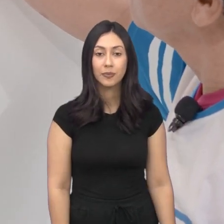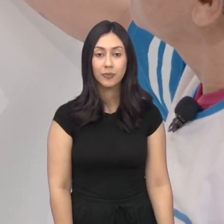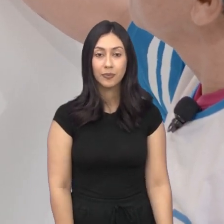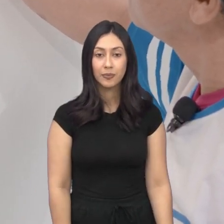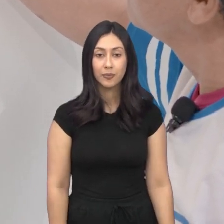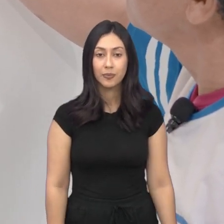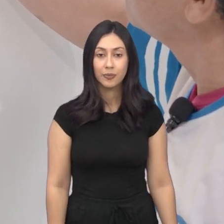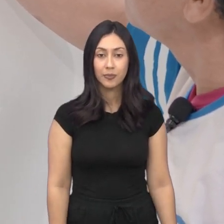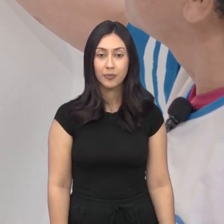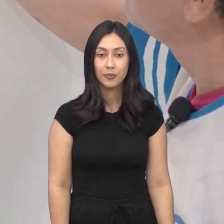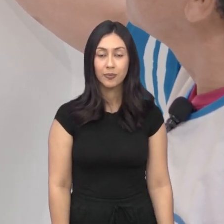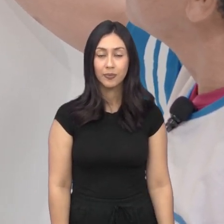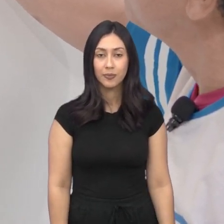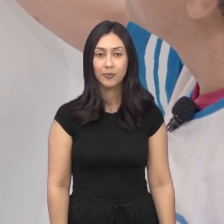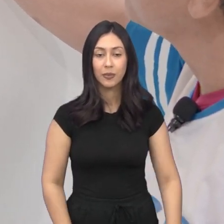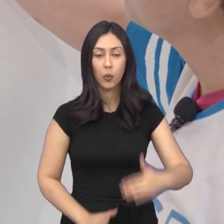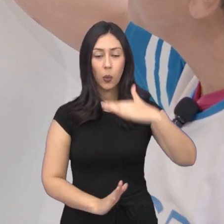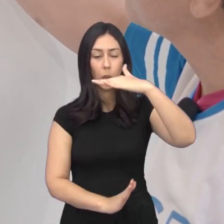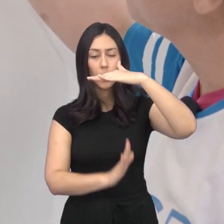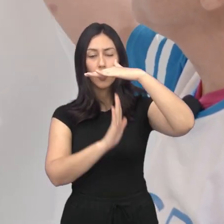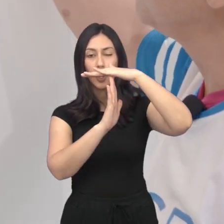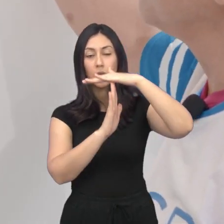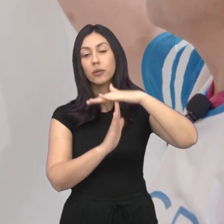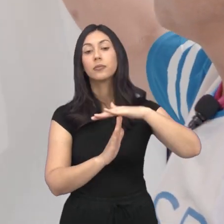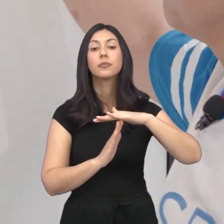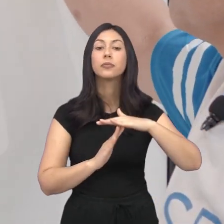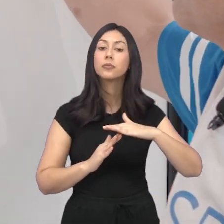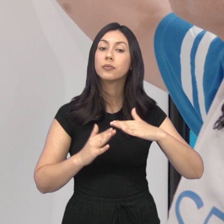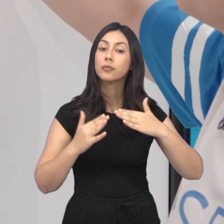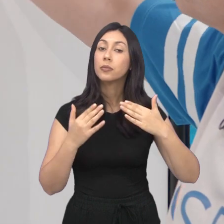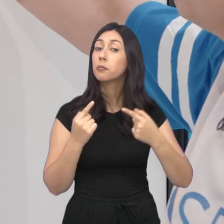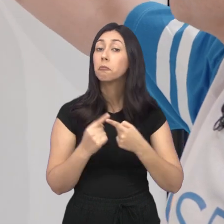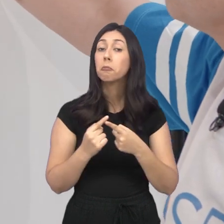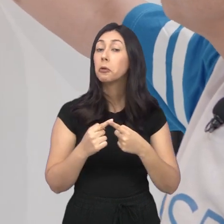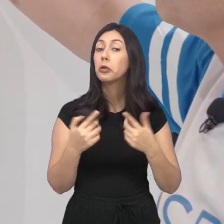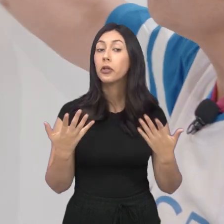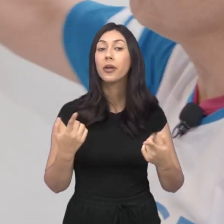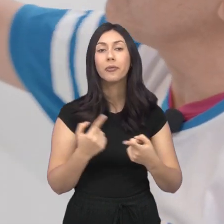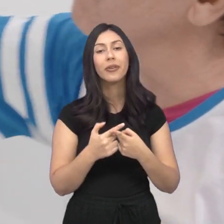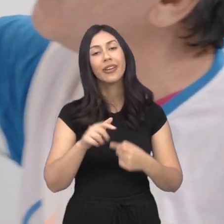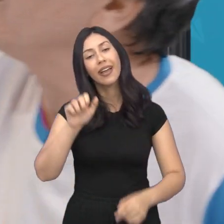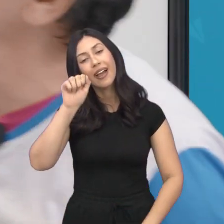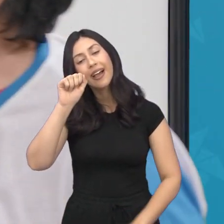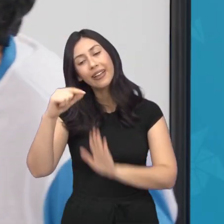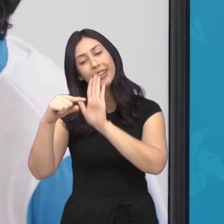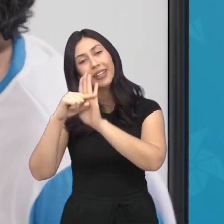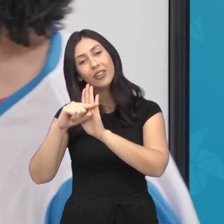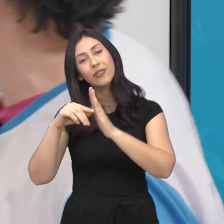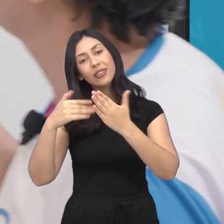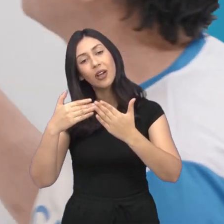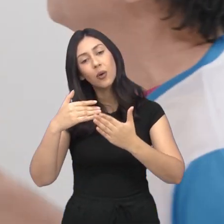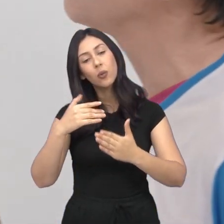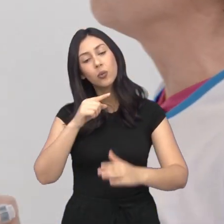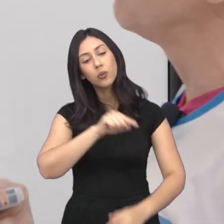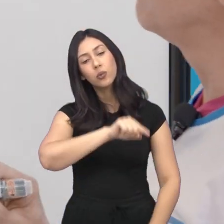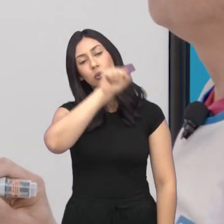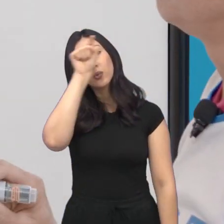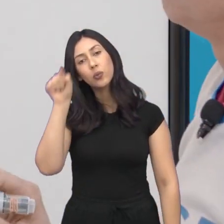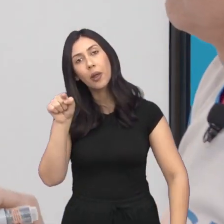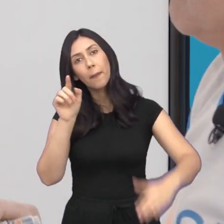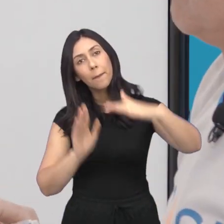Certo? O ponto de máximo dele aqui. E ele é um ponto de máximo por quê? Porque o A é negativo, então ele vai ter um